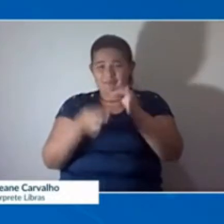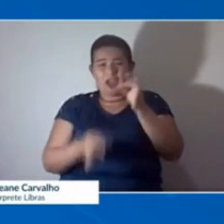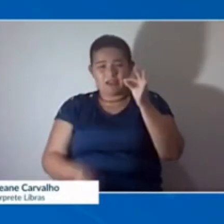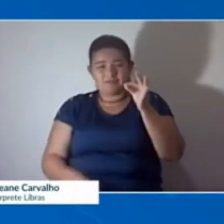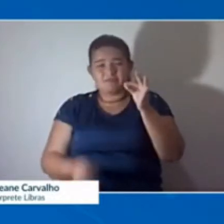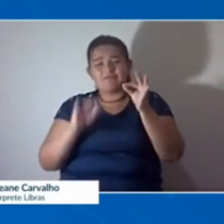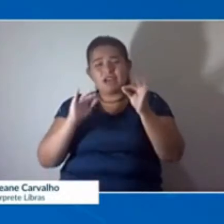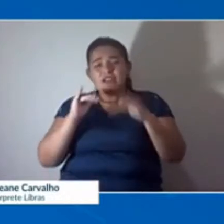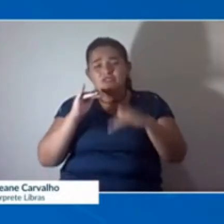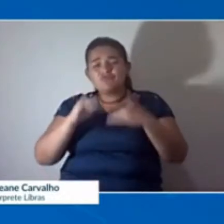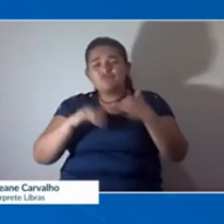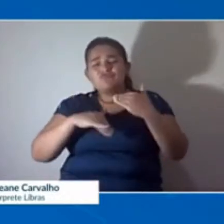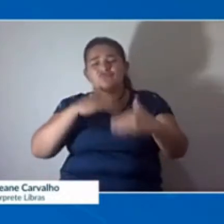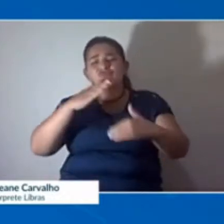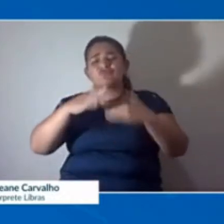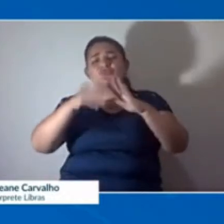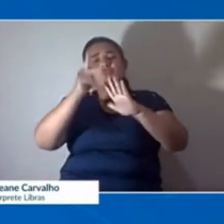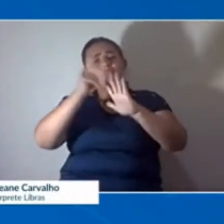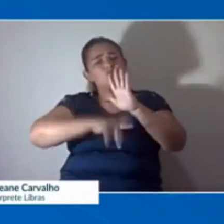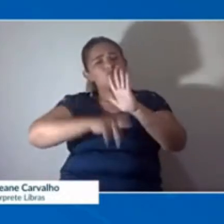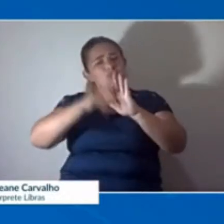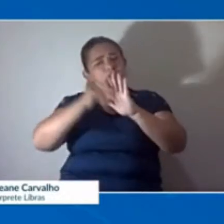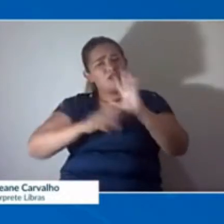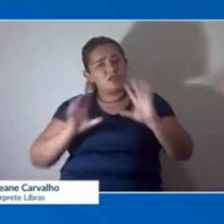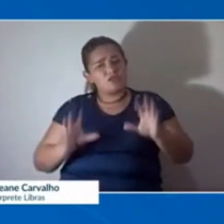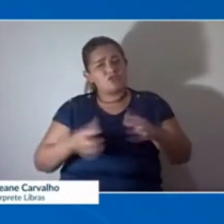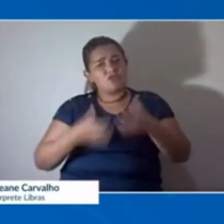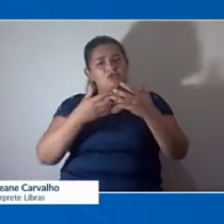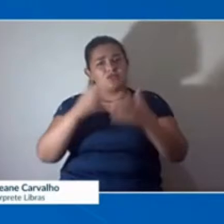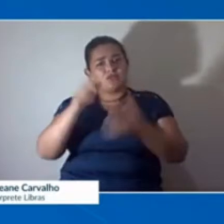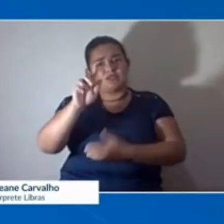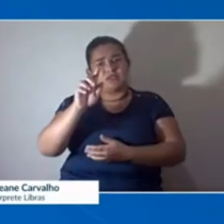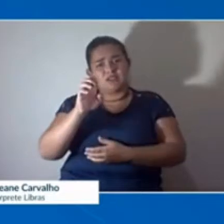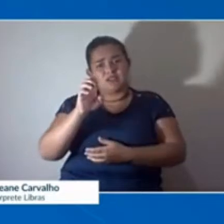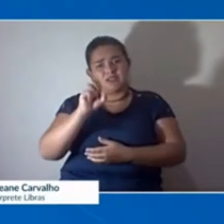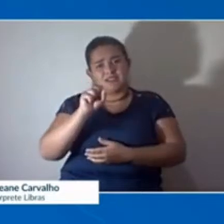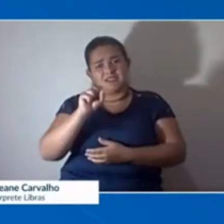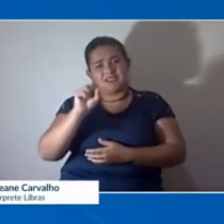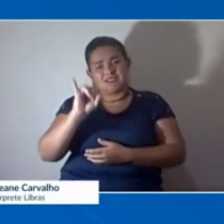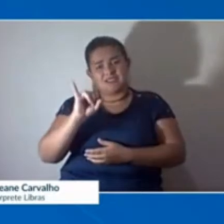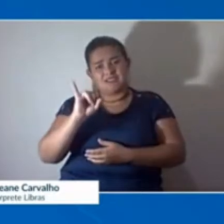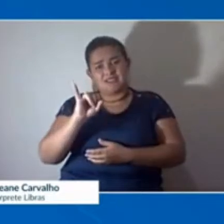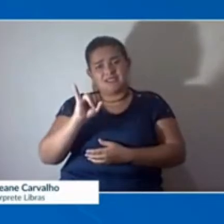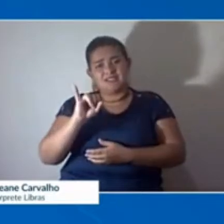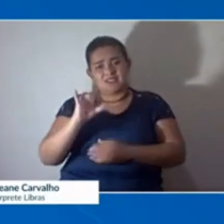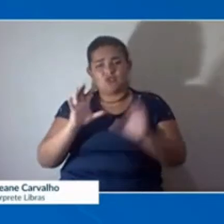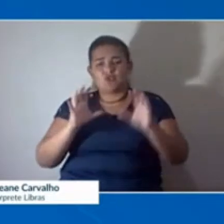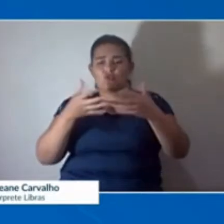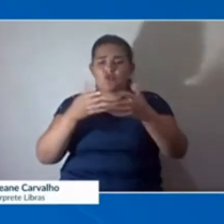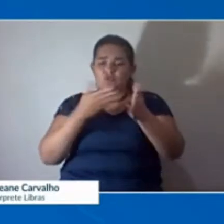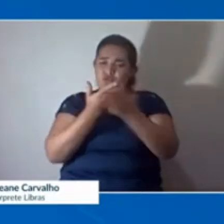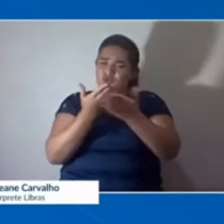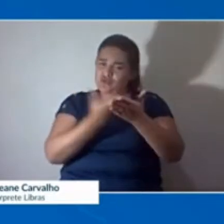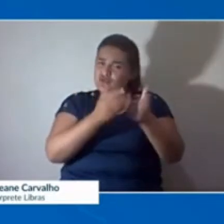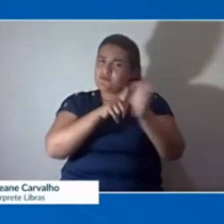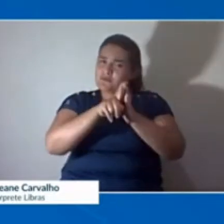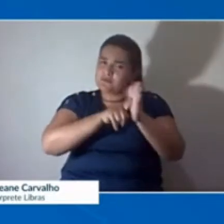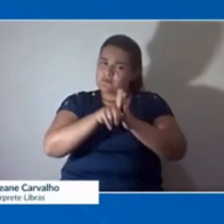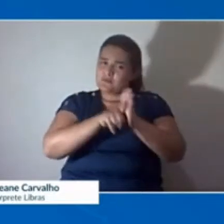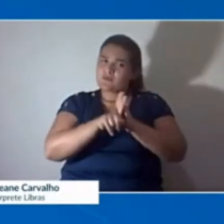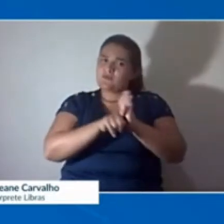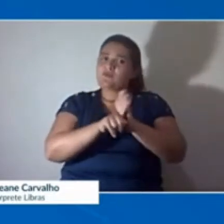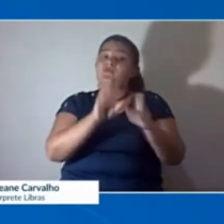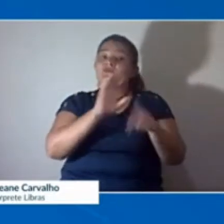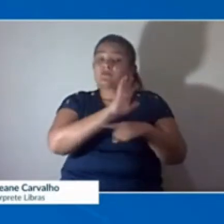um projeto, um grupo que se chama GECI, né? O grupo de estudos e pesquisa em gênero e cinema, que